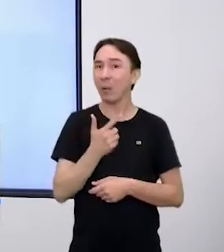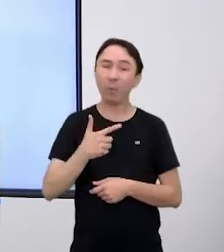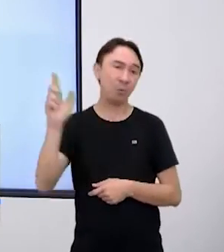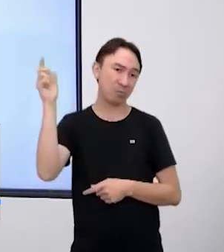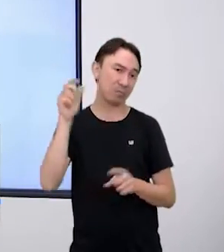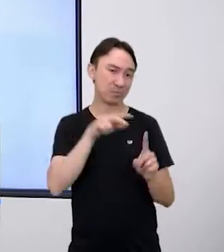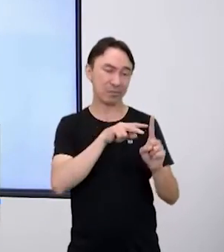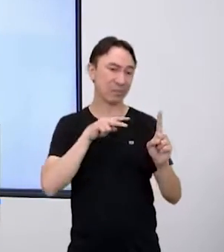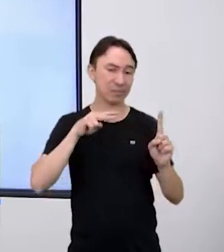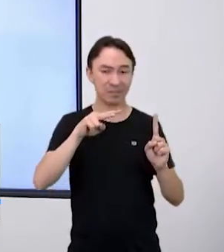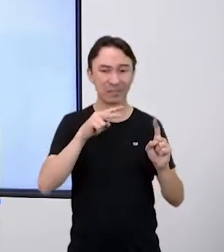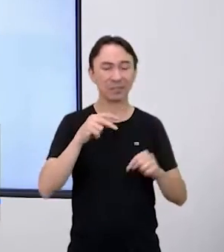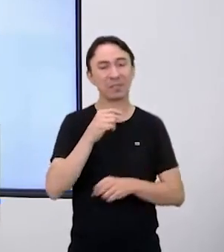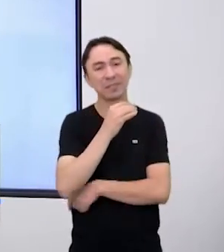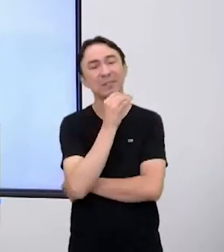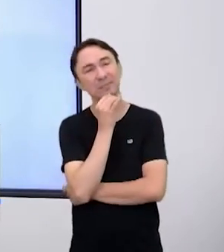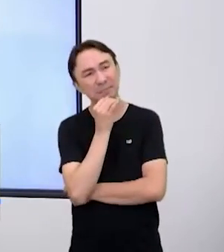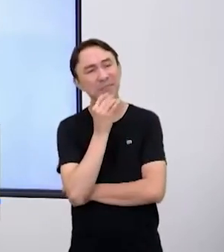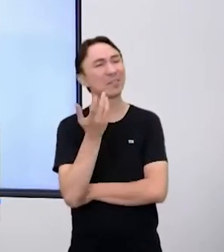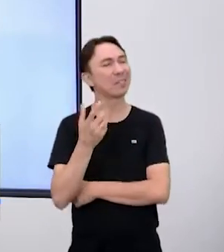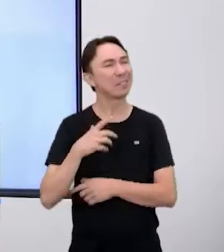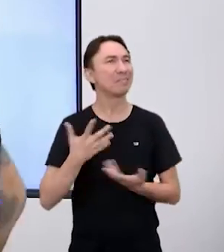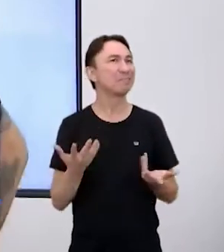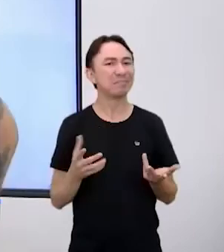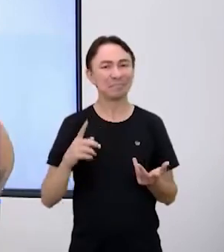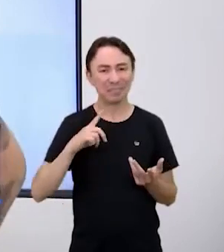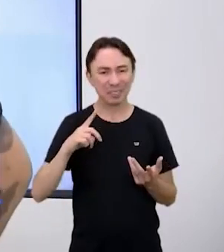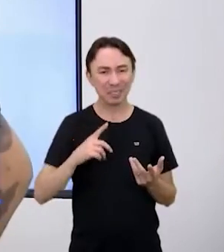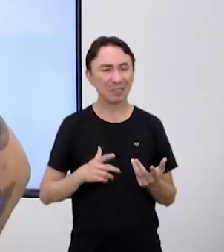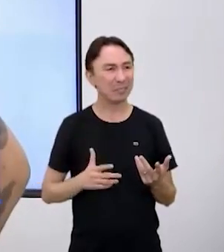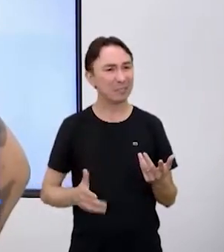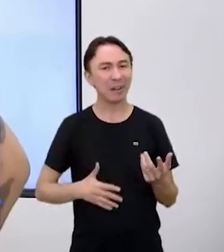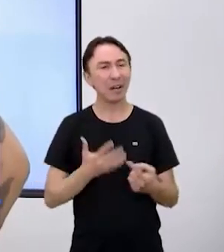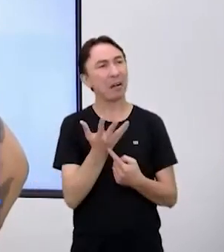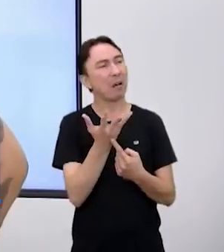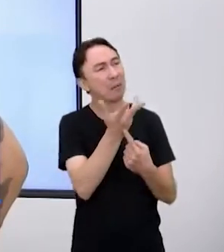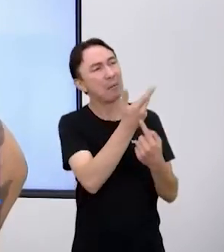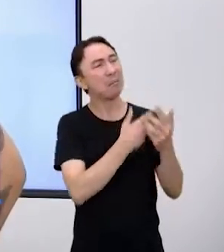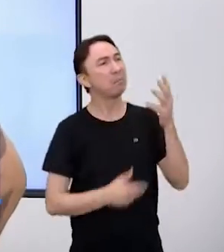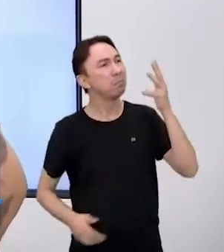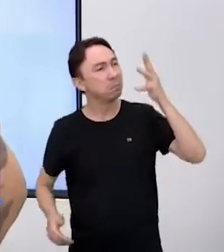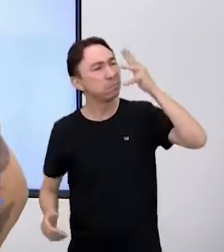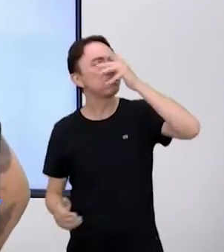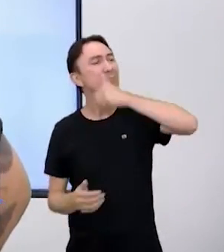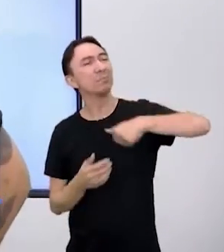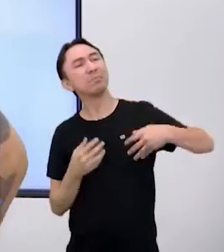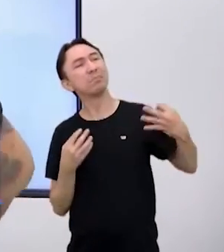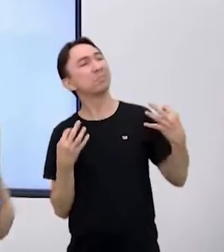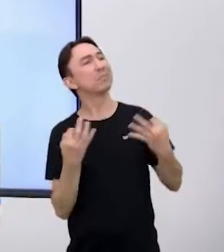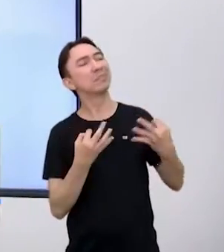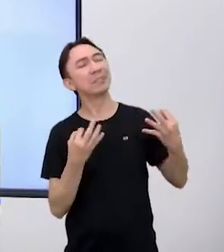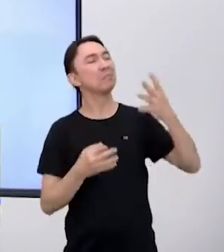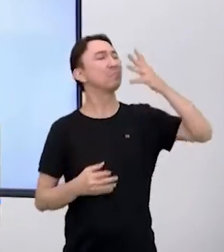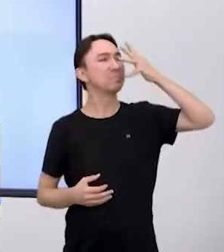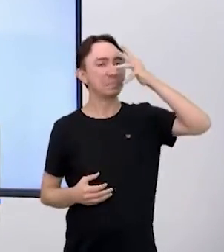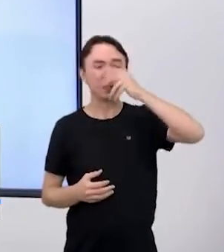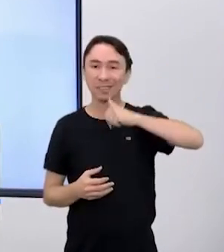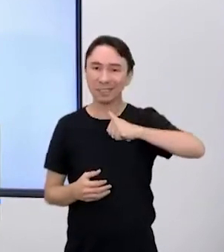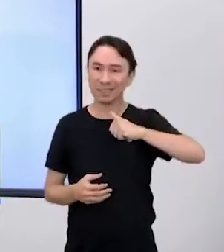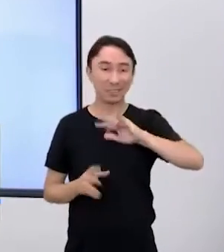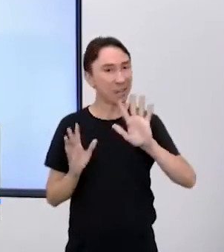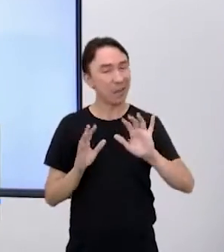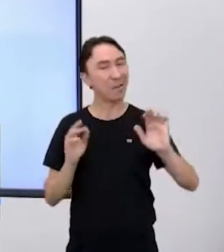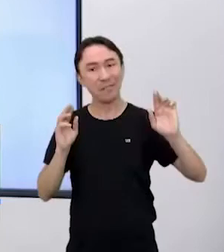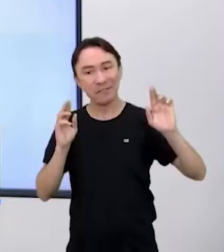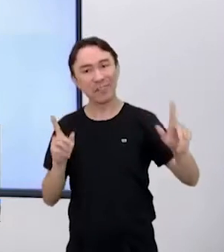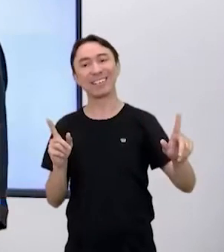obras assim, nossa, que bonitas, nossa, que perfeitas, coisa maravilhosa, nossa, que coisa mais linda. Enfim, vamos voltar para a